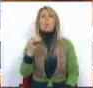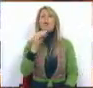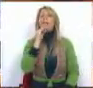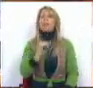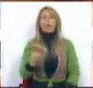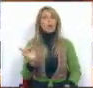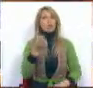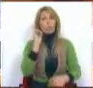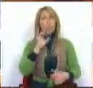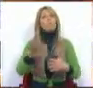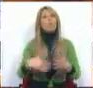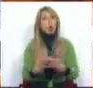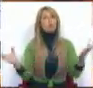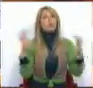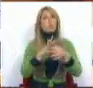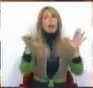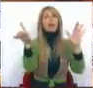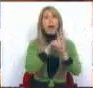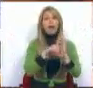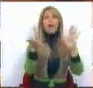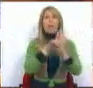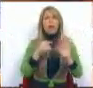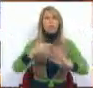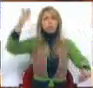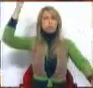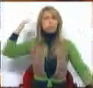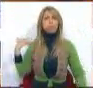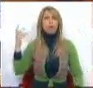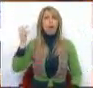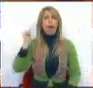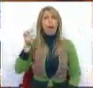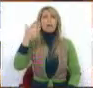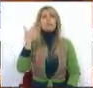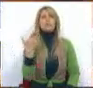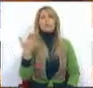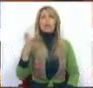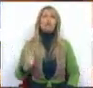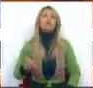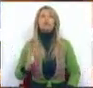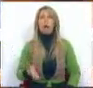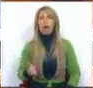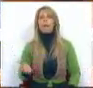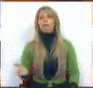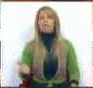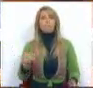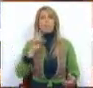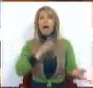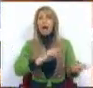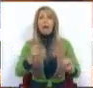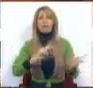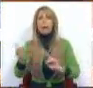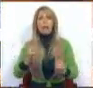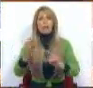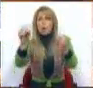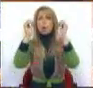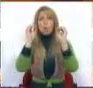mexe-se numa lei que tem 17 anos. Numa lei que tem 17 anos e não foi alterada. É